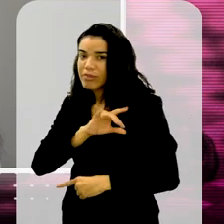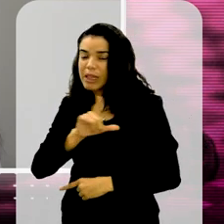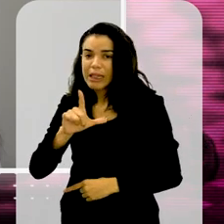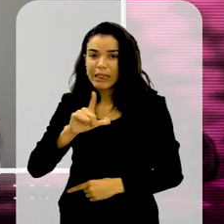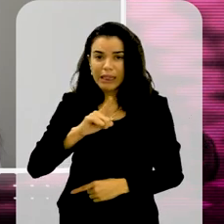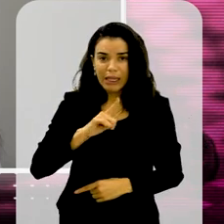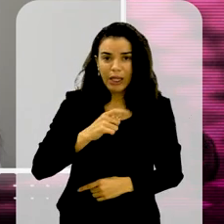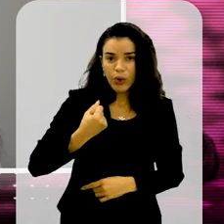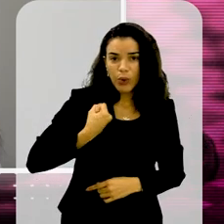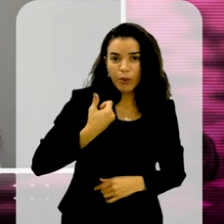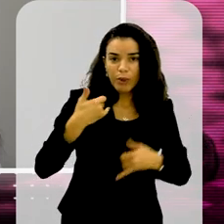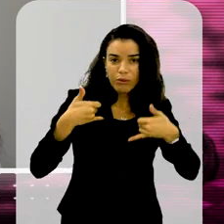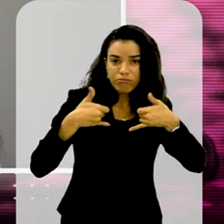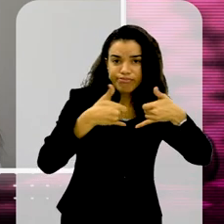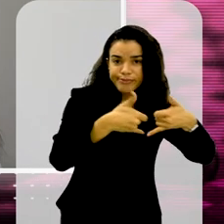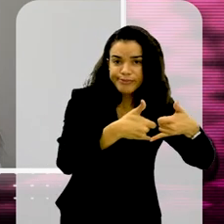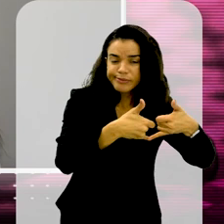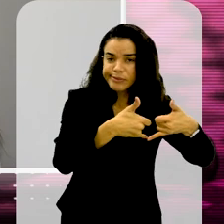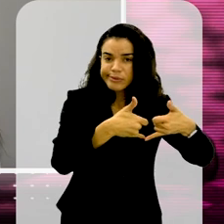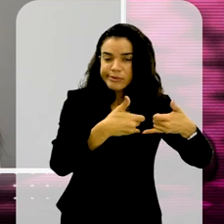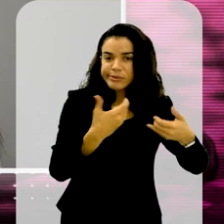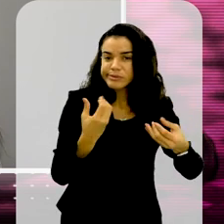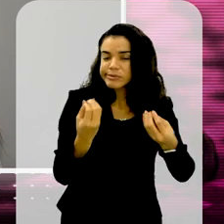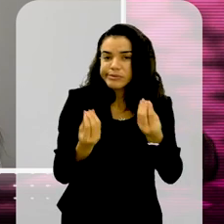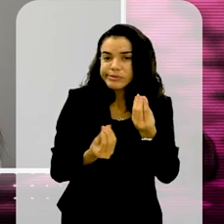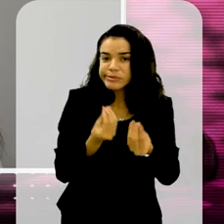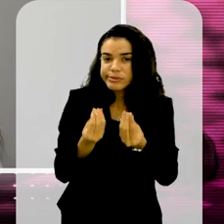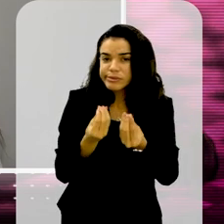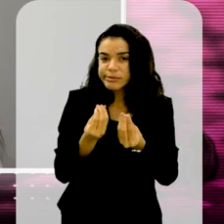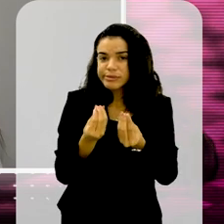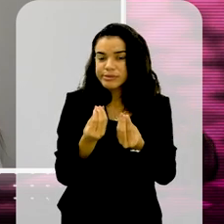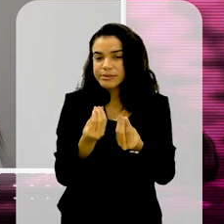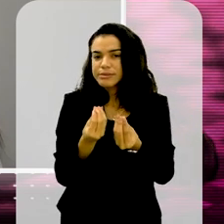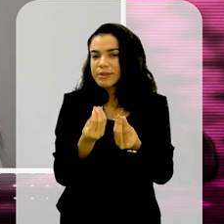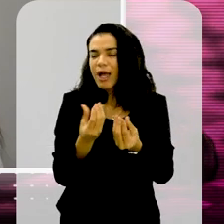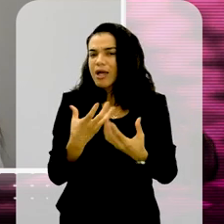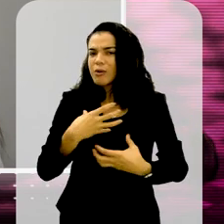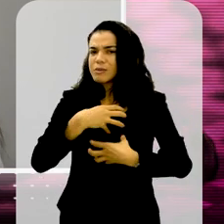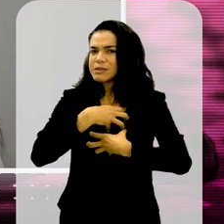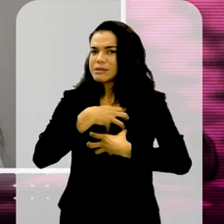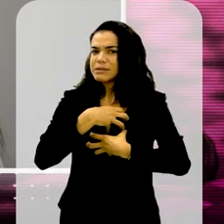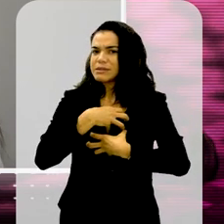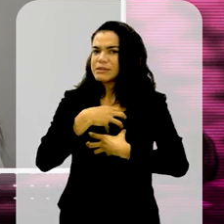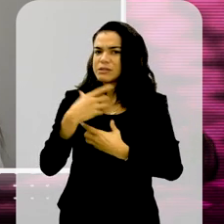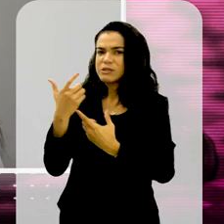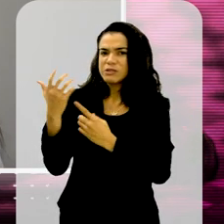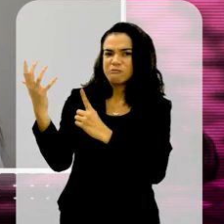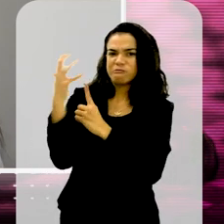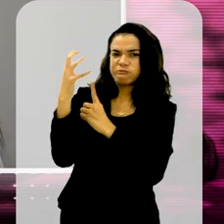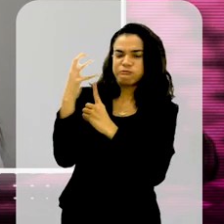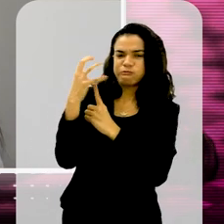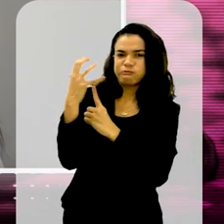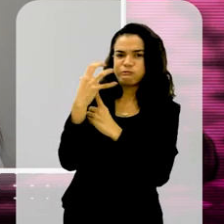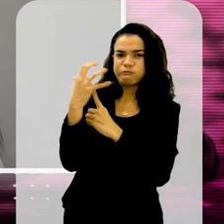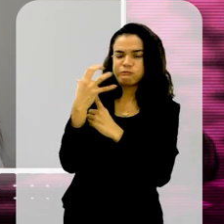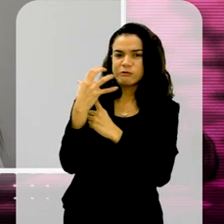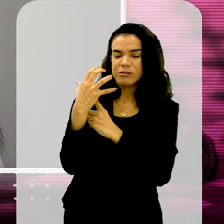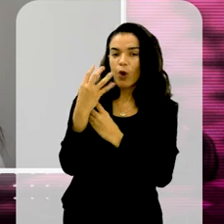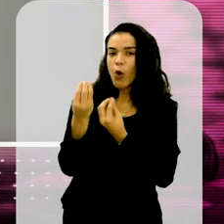Tem número? Tem rede social? Tem. Então, me senti ameaçada. Como